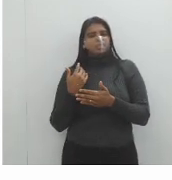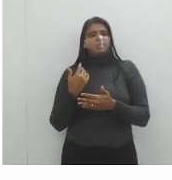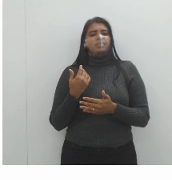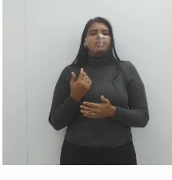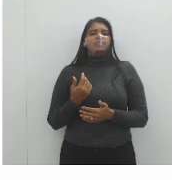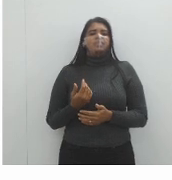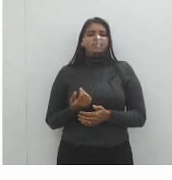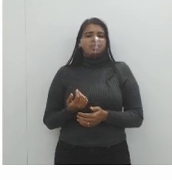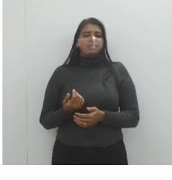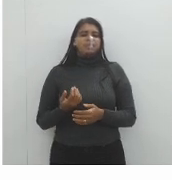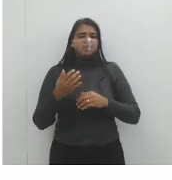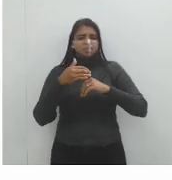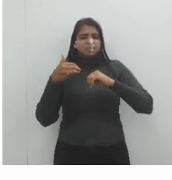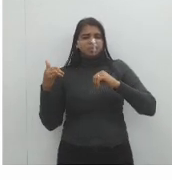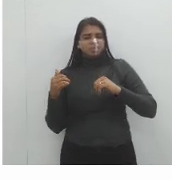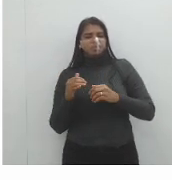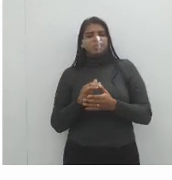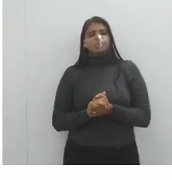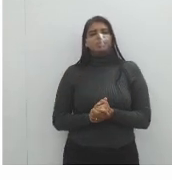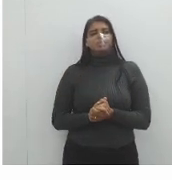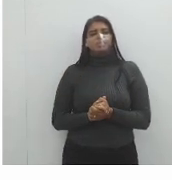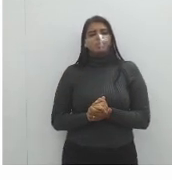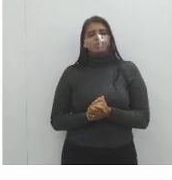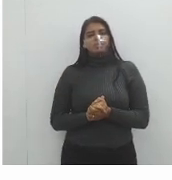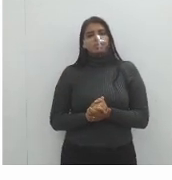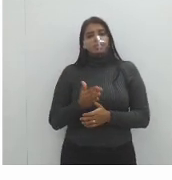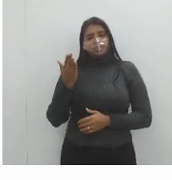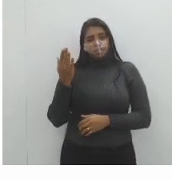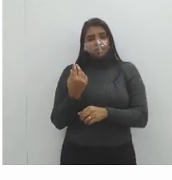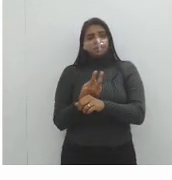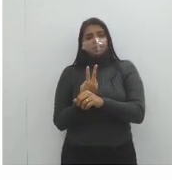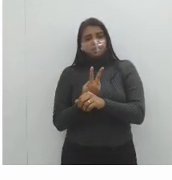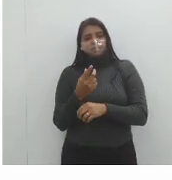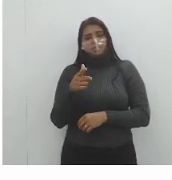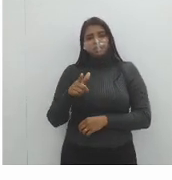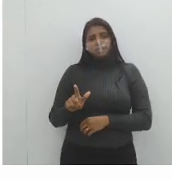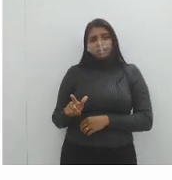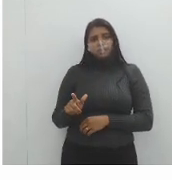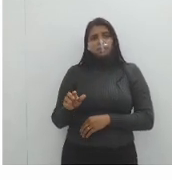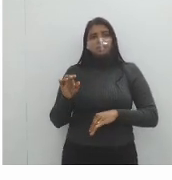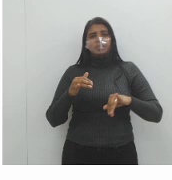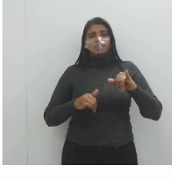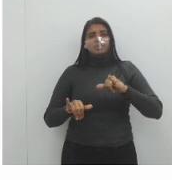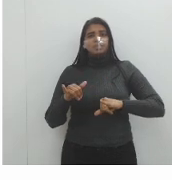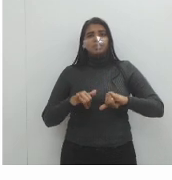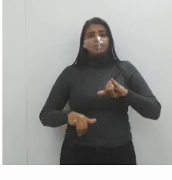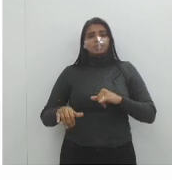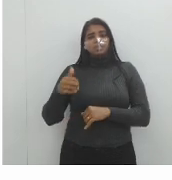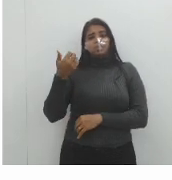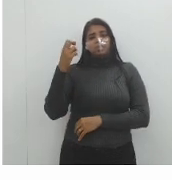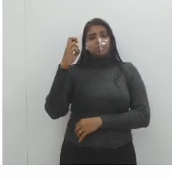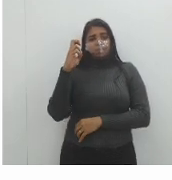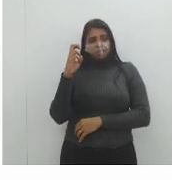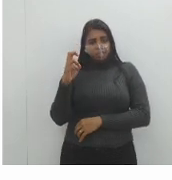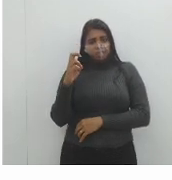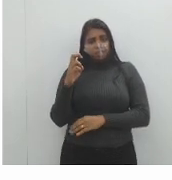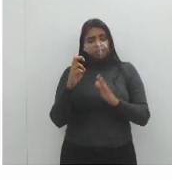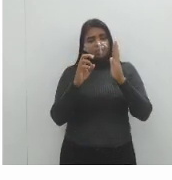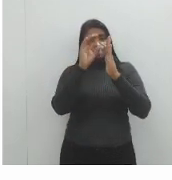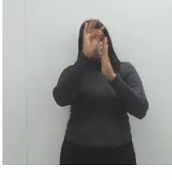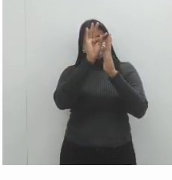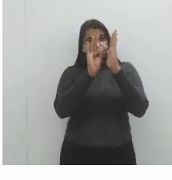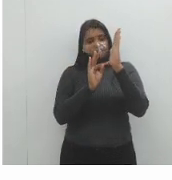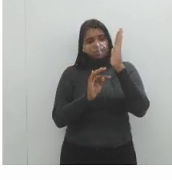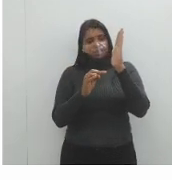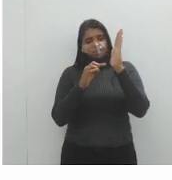teve acidente radioativo. Vamos localizar agora o elemento químico na coluna 15 e no